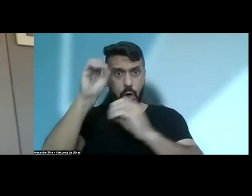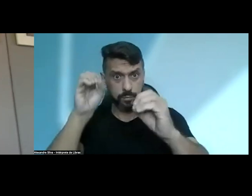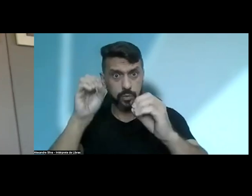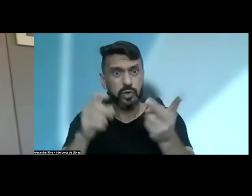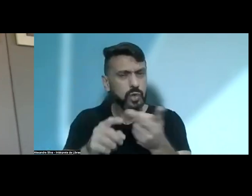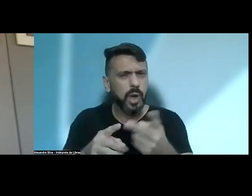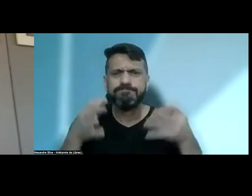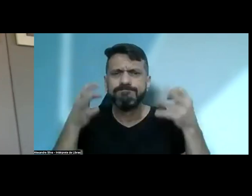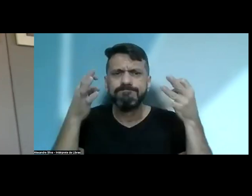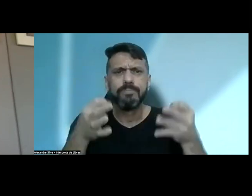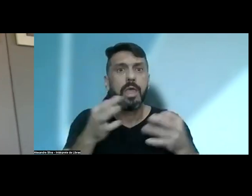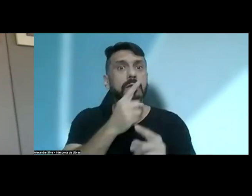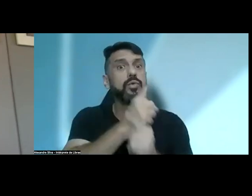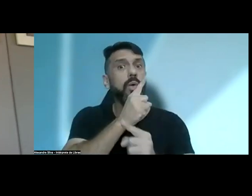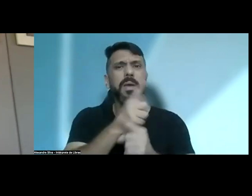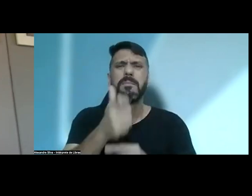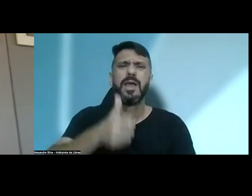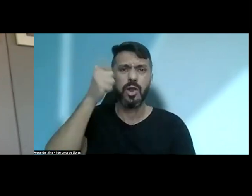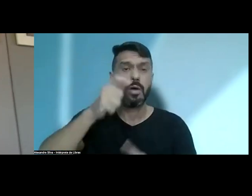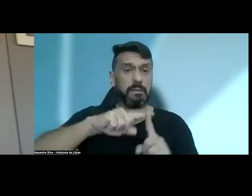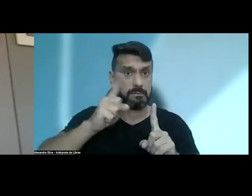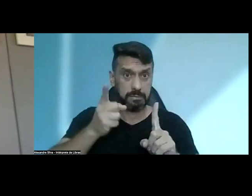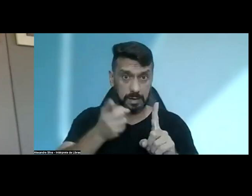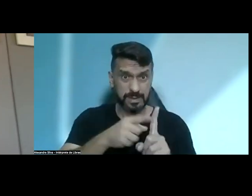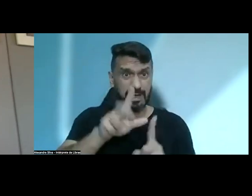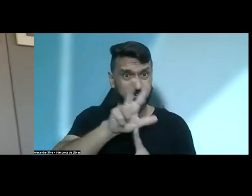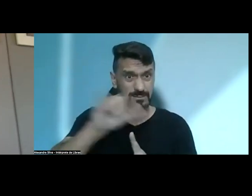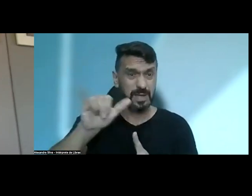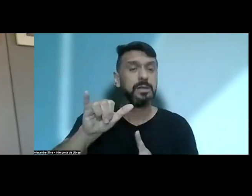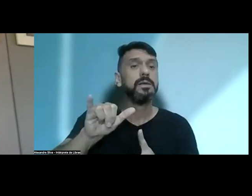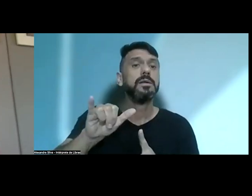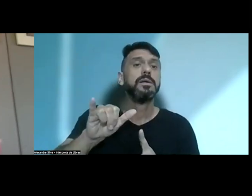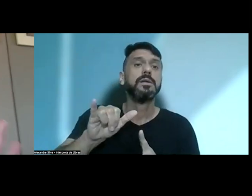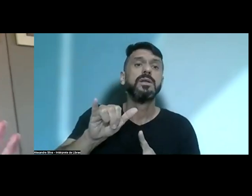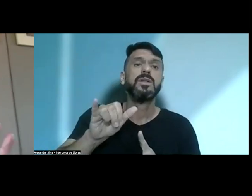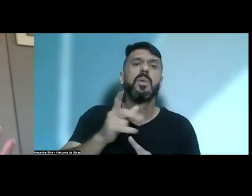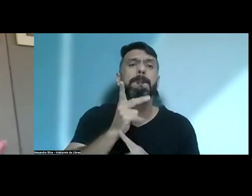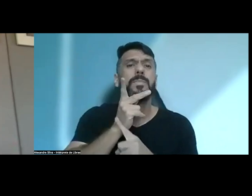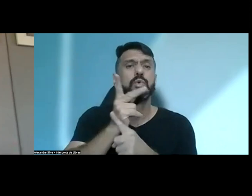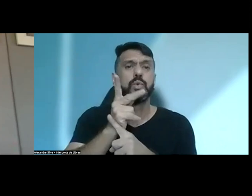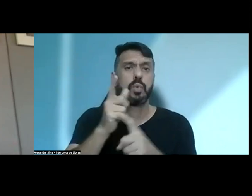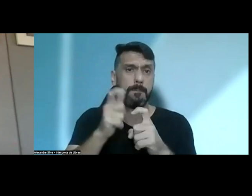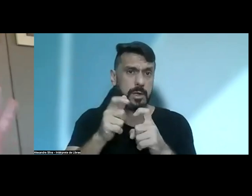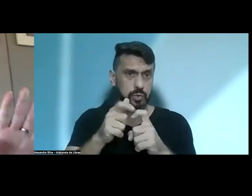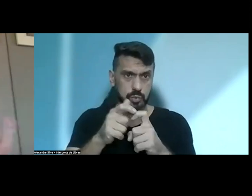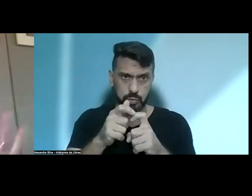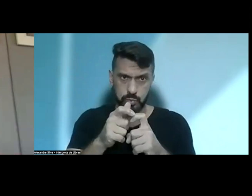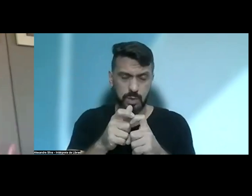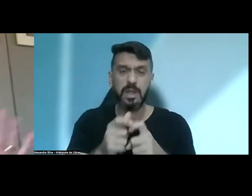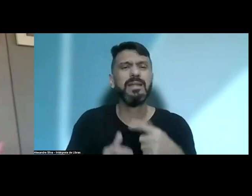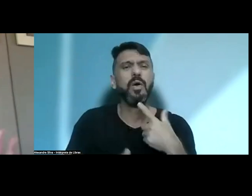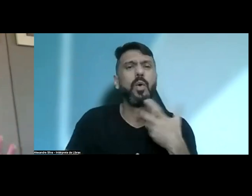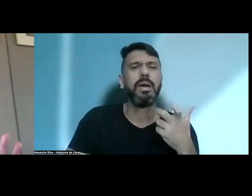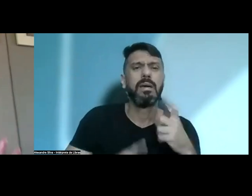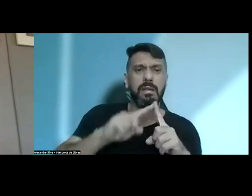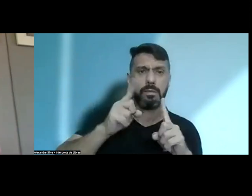faz. Tanto que quem vai engravidar hoje em dia, o ideal é que não busque um médico no momento que engravidei